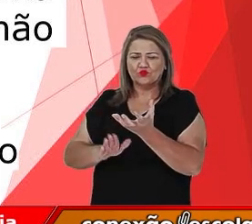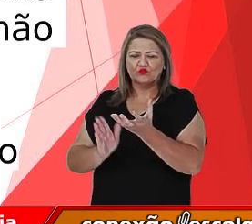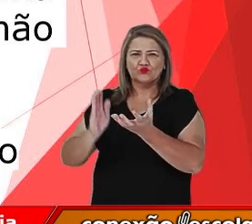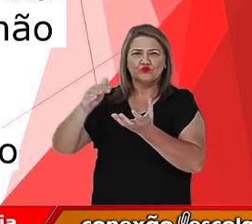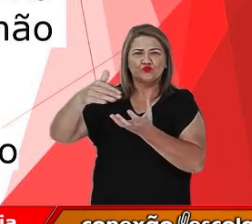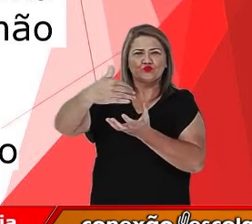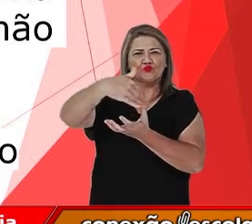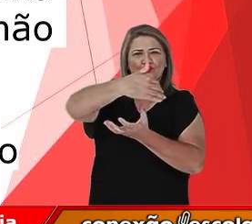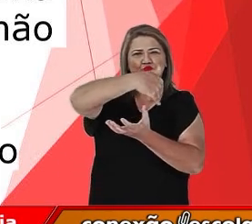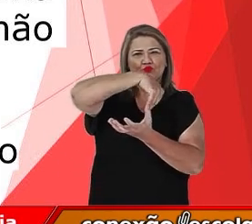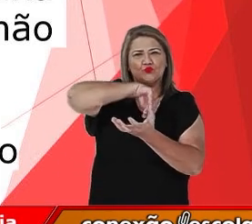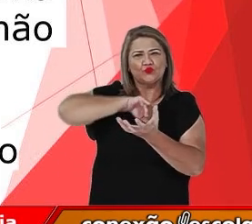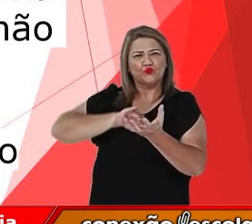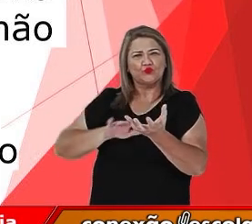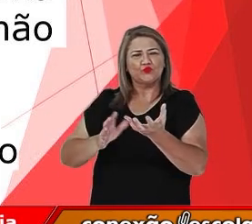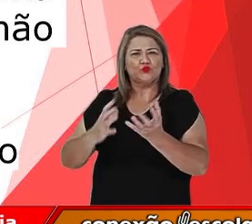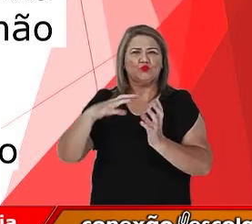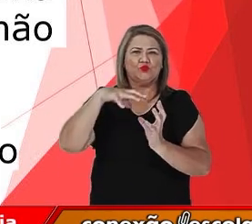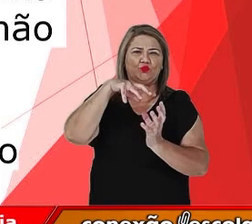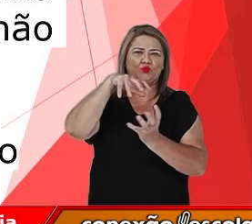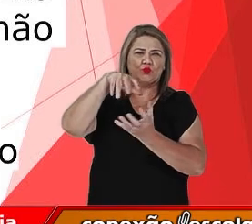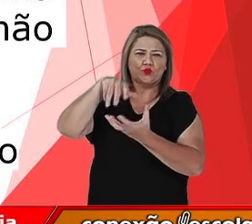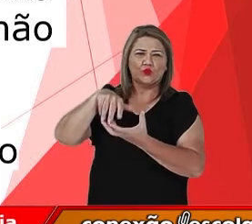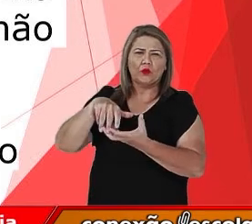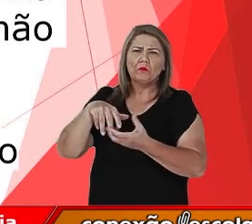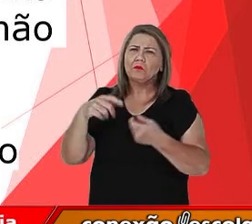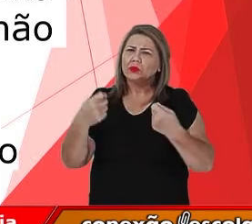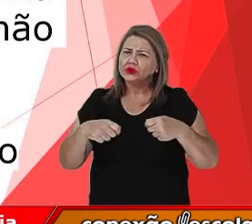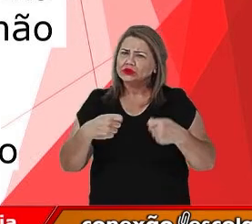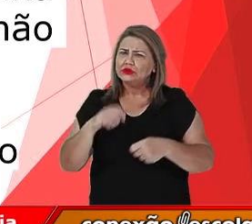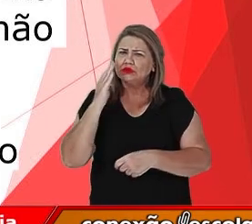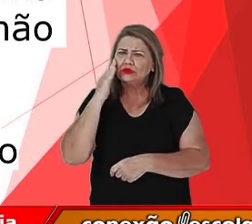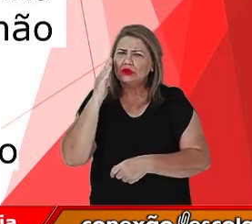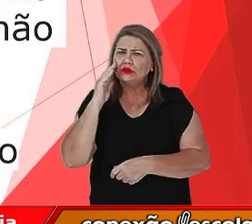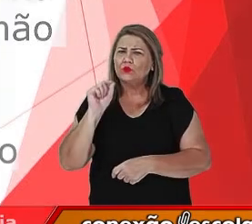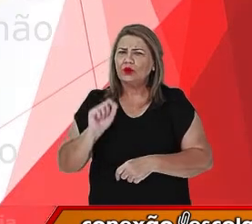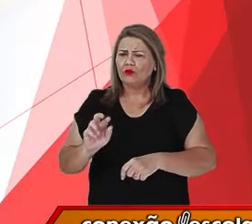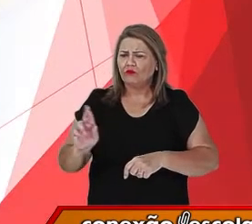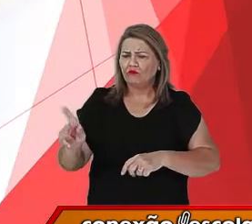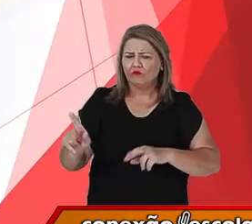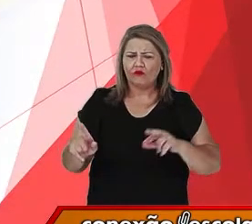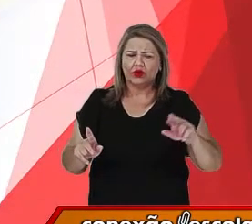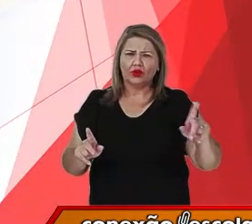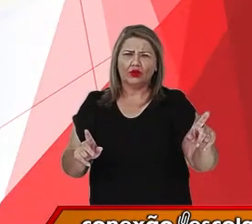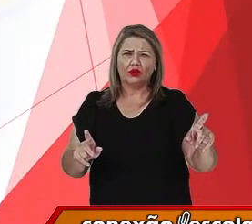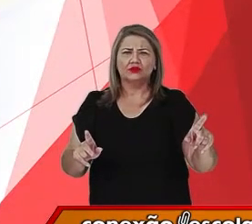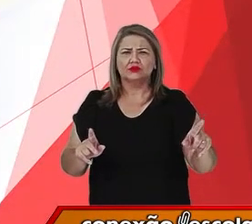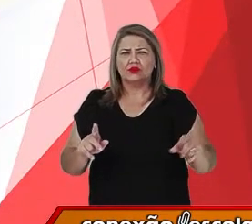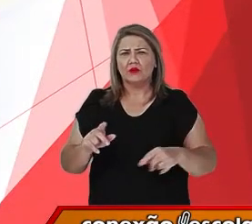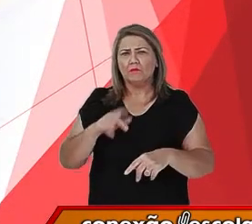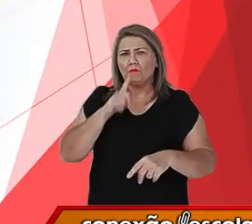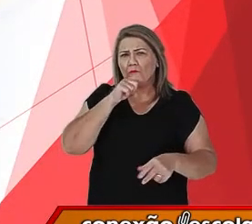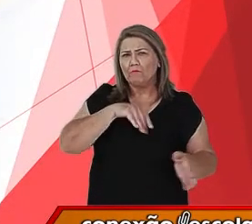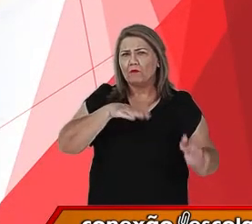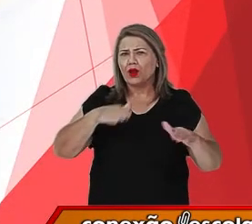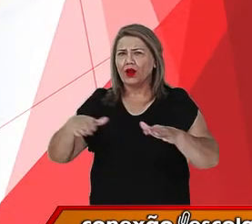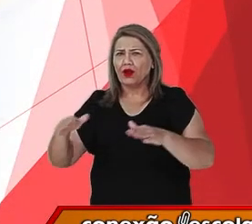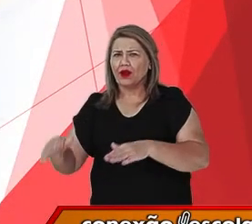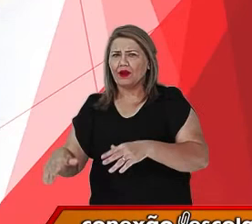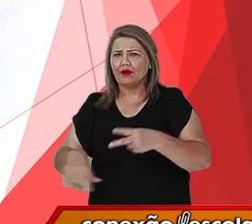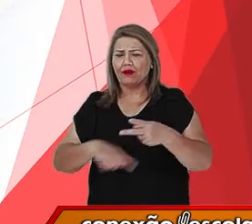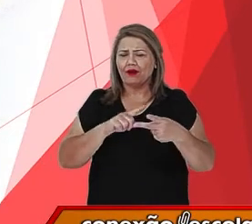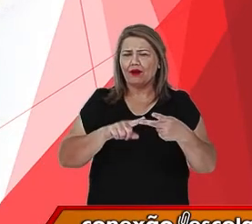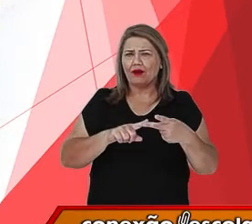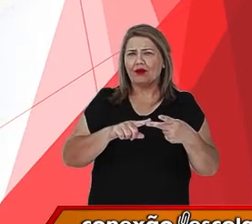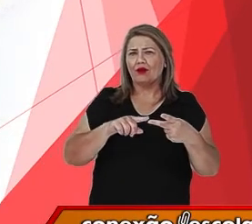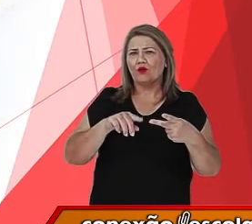submersas. Mas precisamos entender a diferença entre mares e oceanos. Não